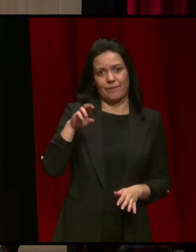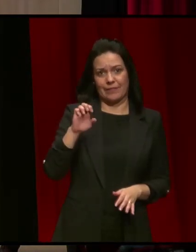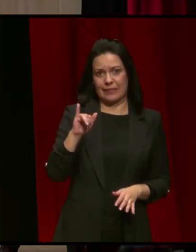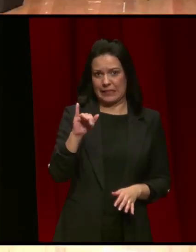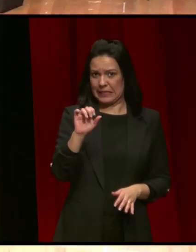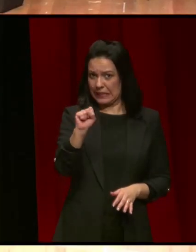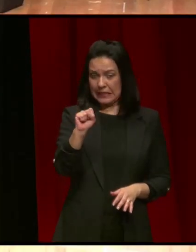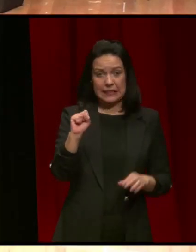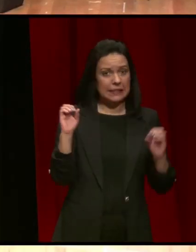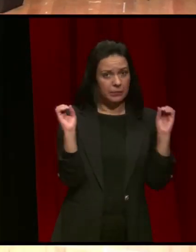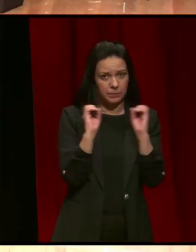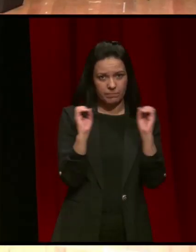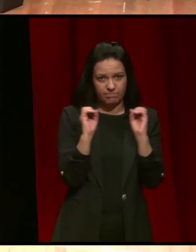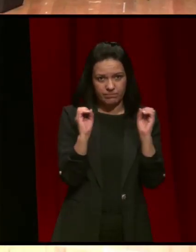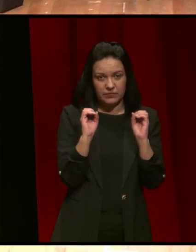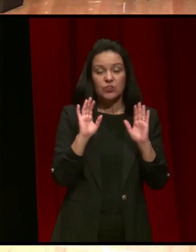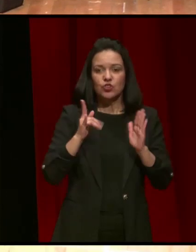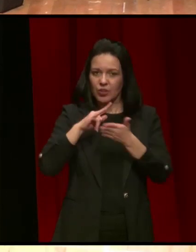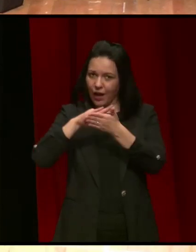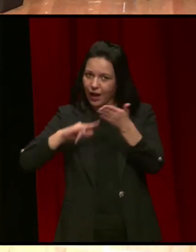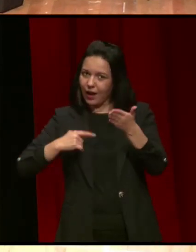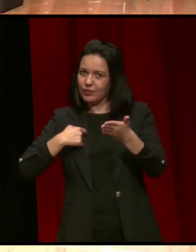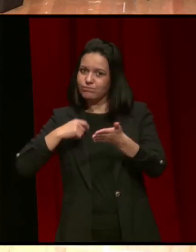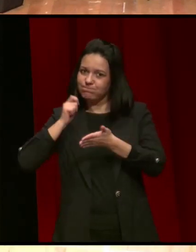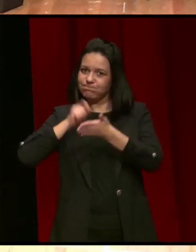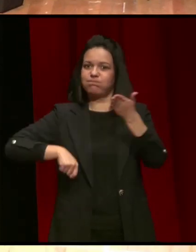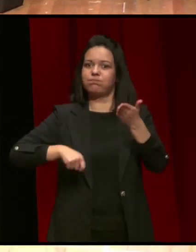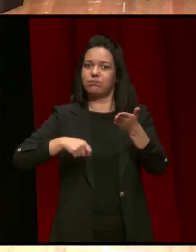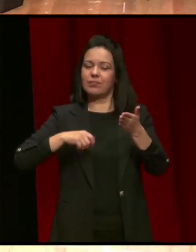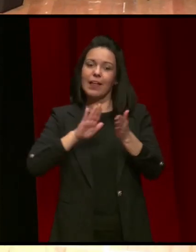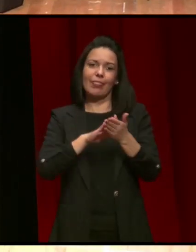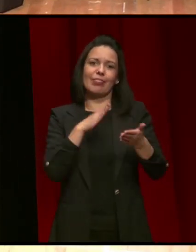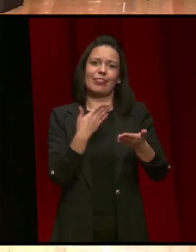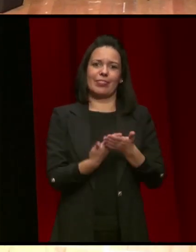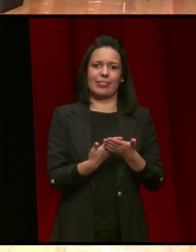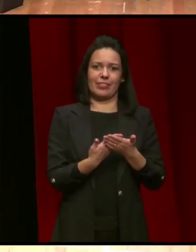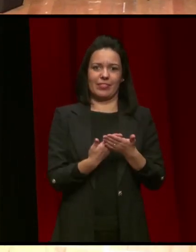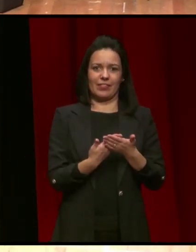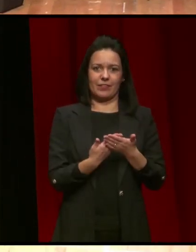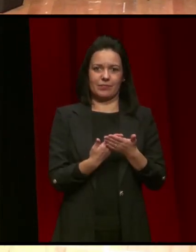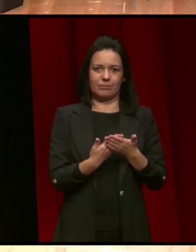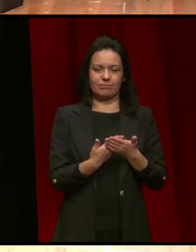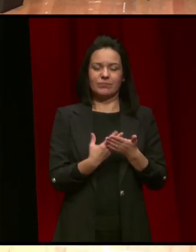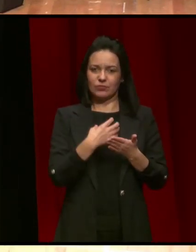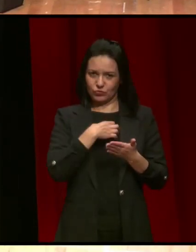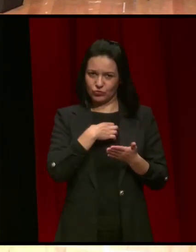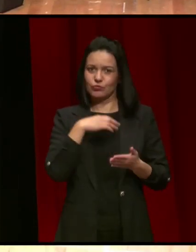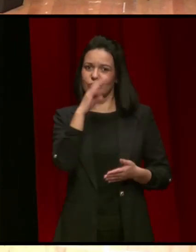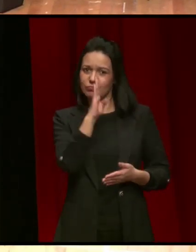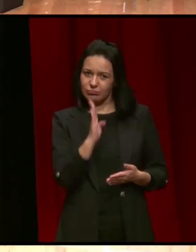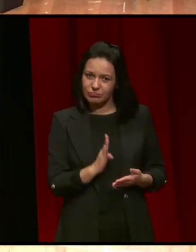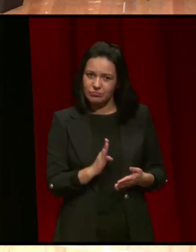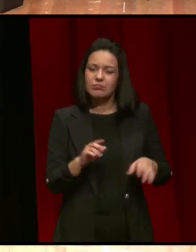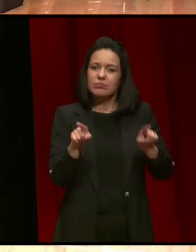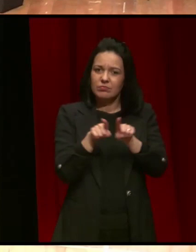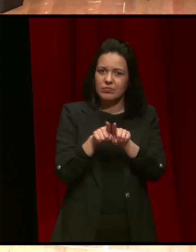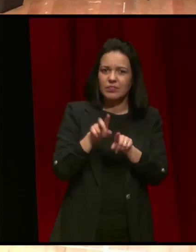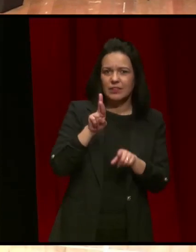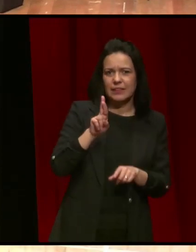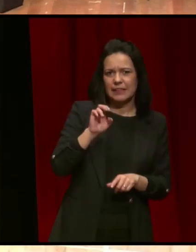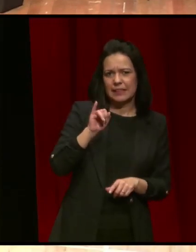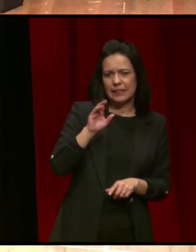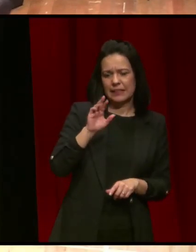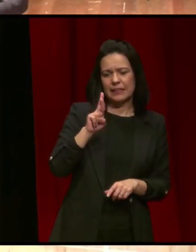tenho uma carta da FENES ainda assinada pelo presidente, que eu fui um dos primeiros intérpretes oficiais do Brasil. O pastor Ricardo Sandri e eu, a gente fazia